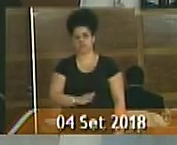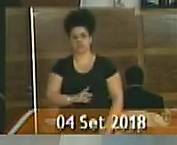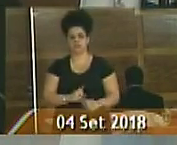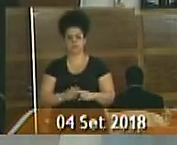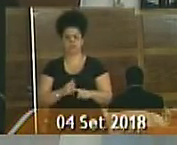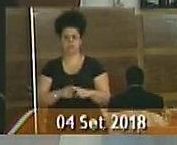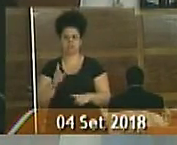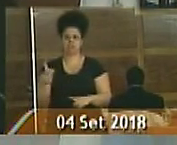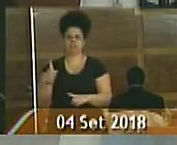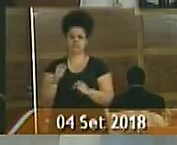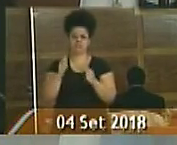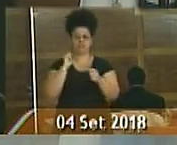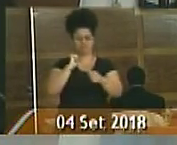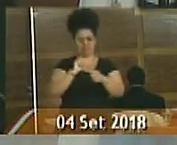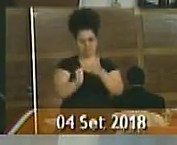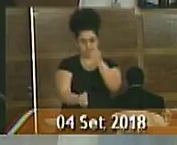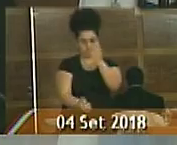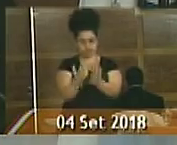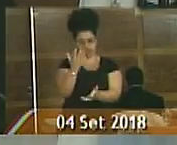foram